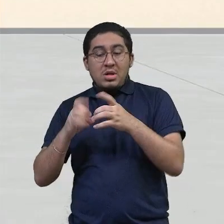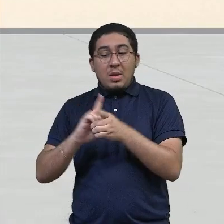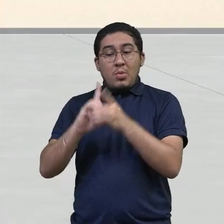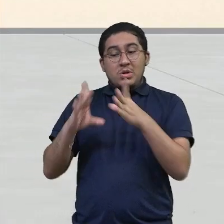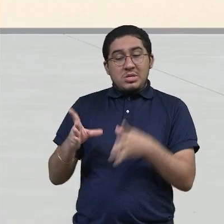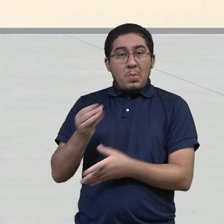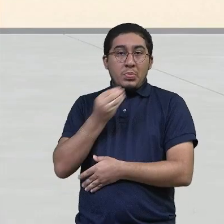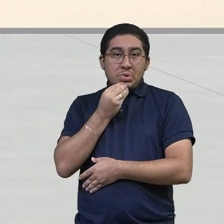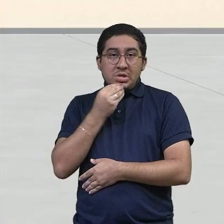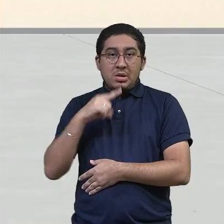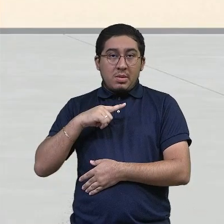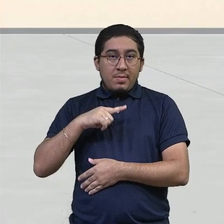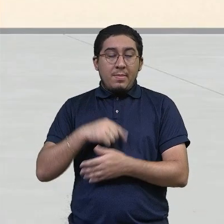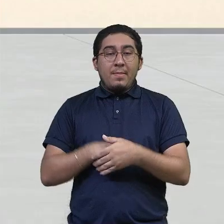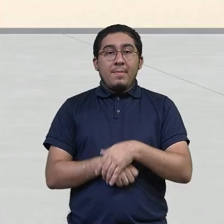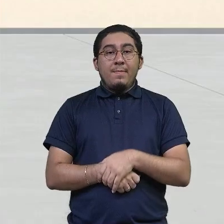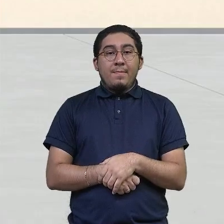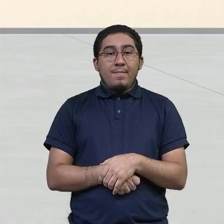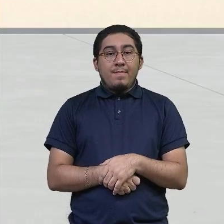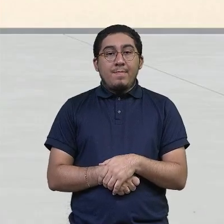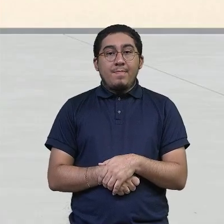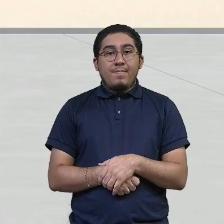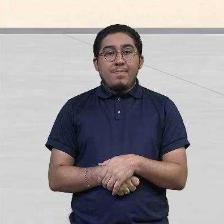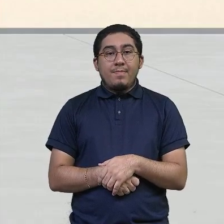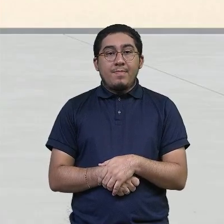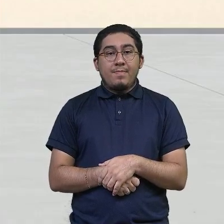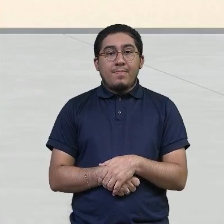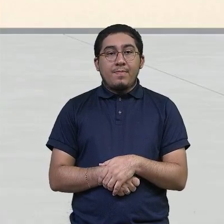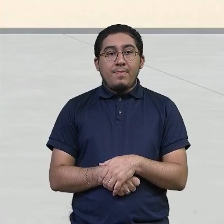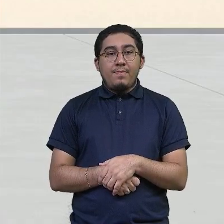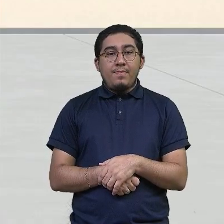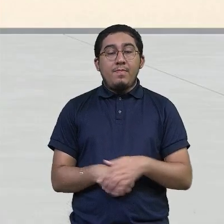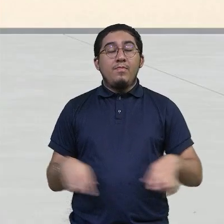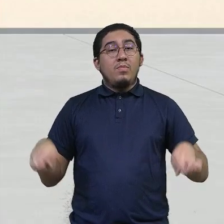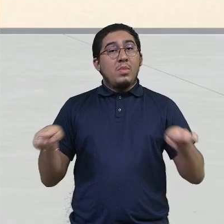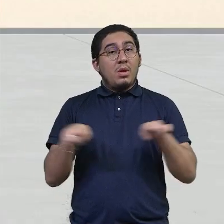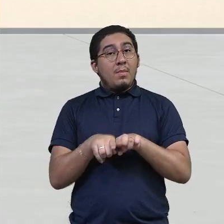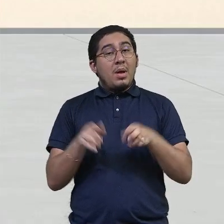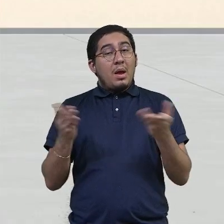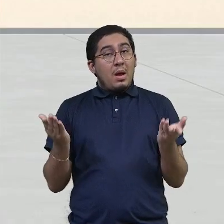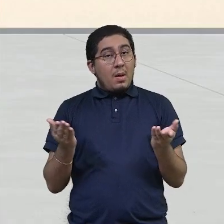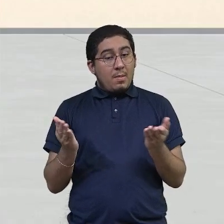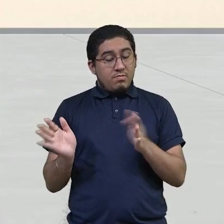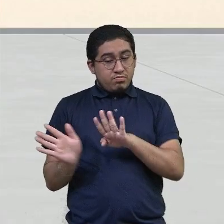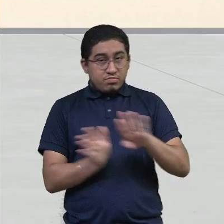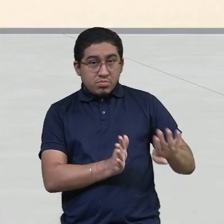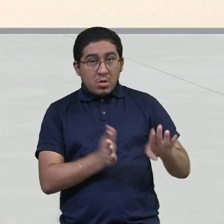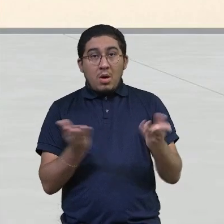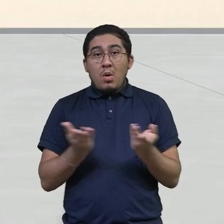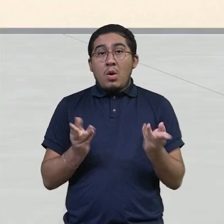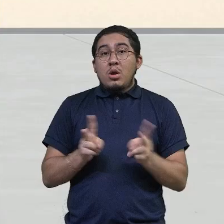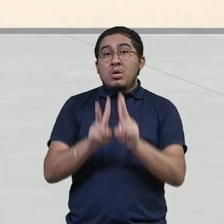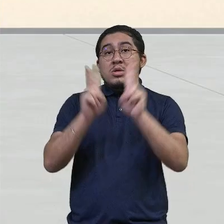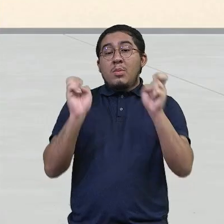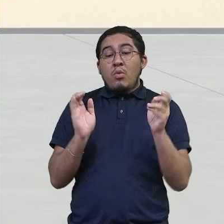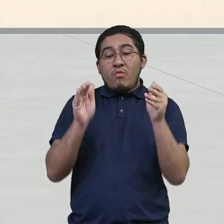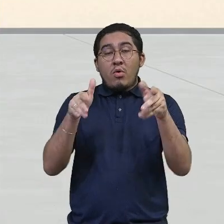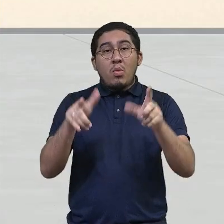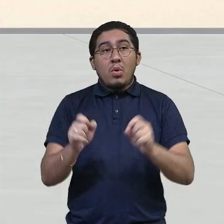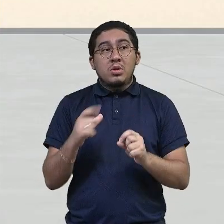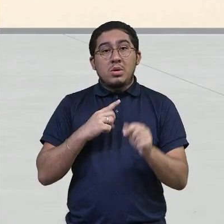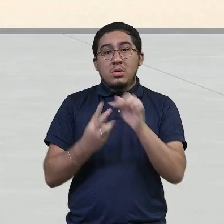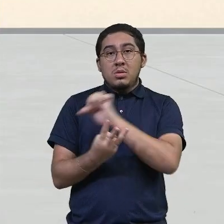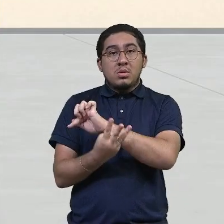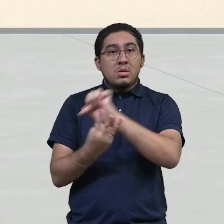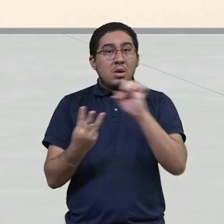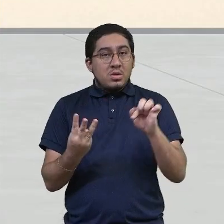acontecesse. A partir de agora, a gente vai começar a falar um pouco mais especificamente sobre esses três